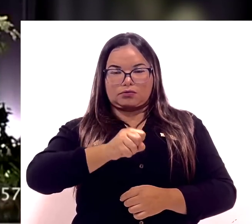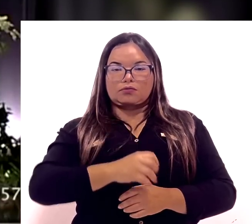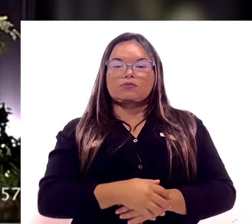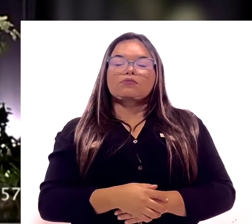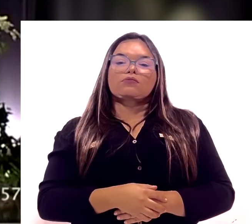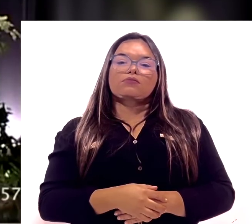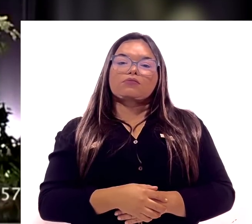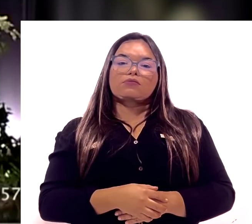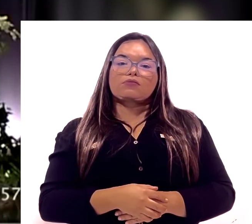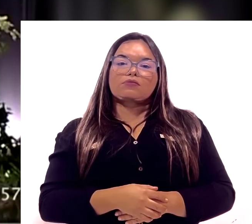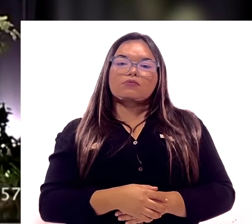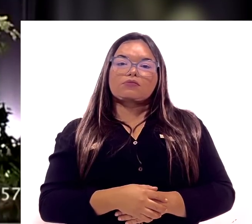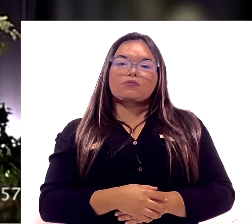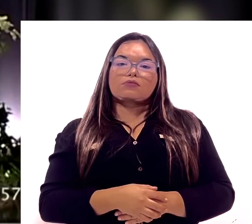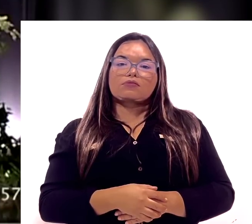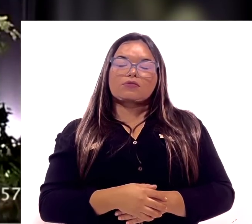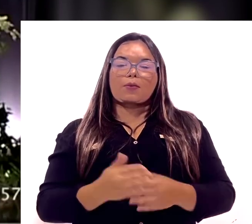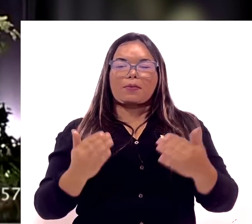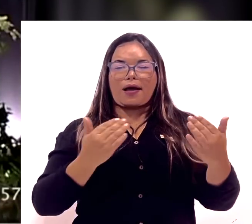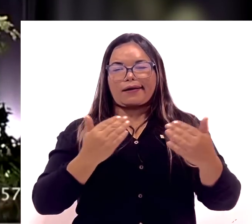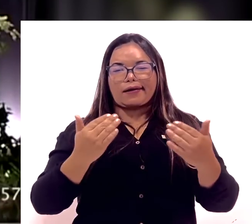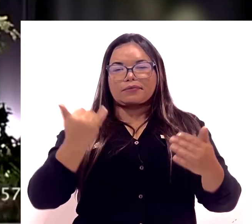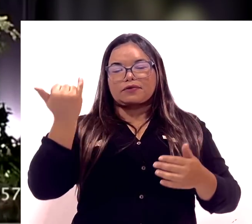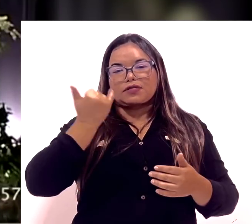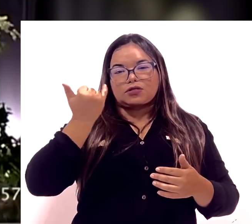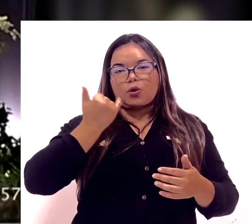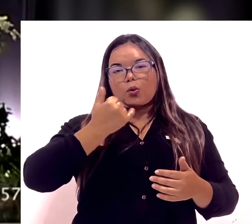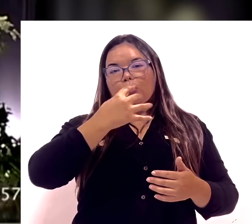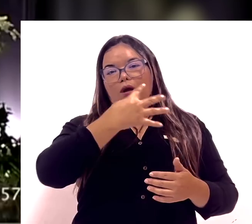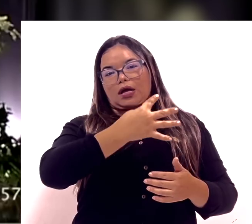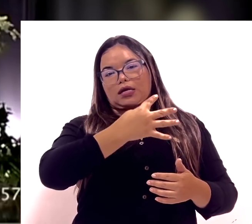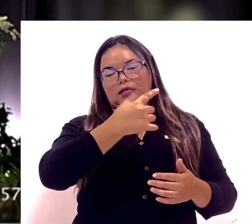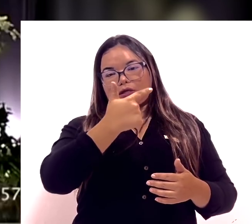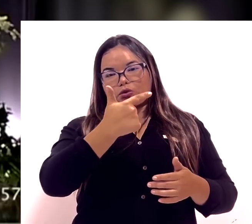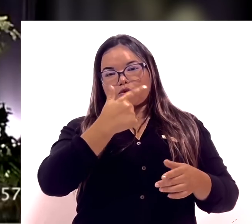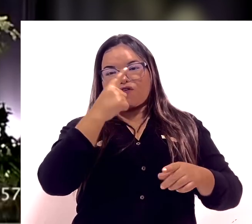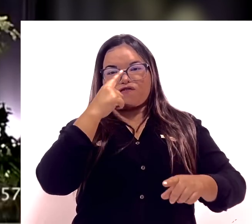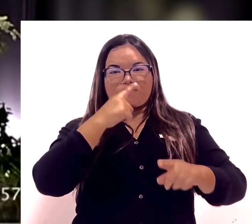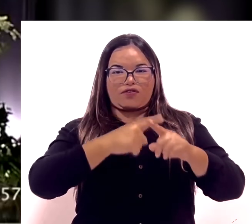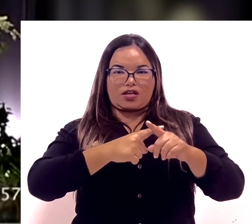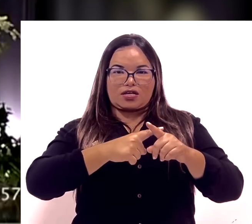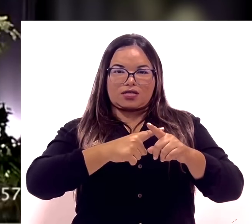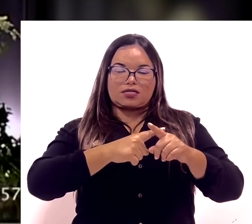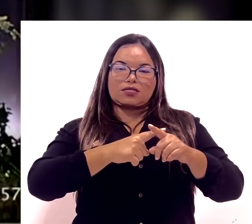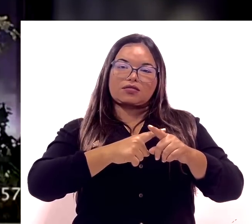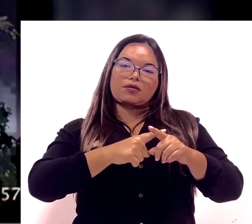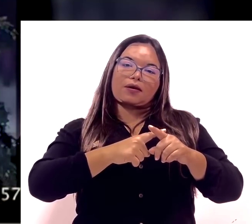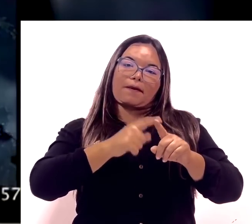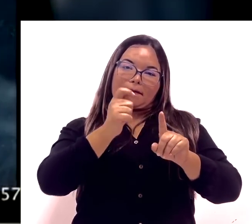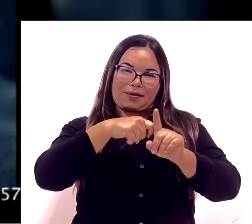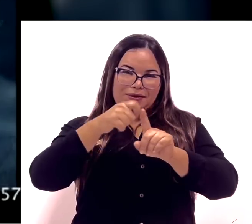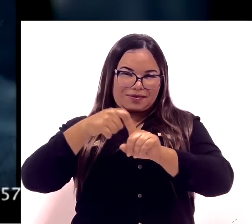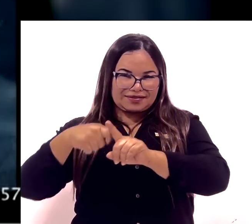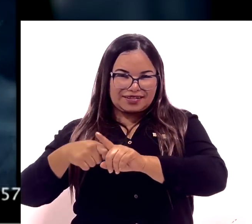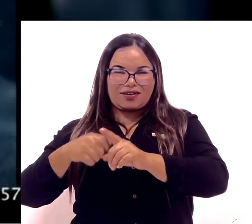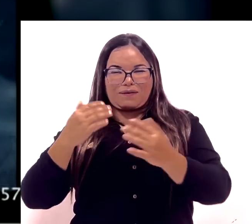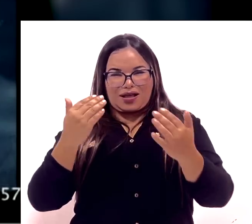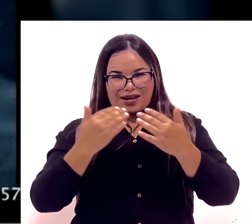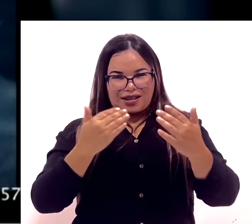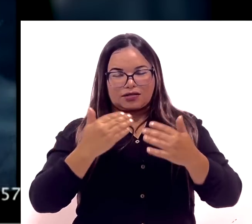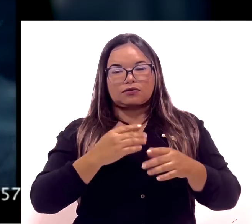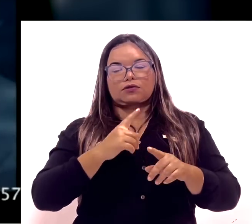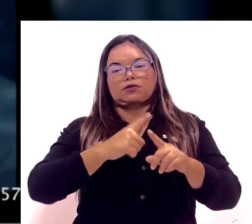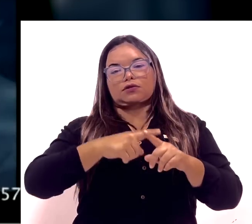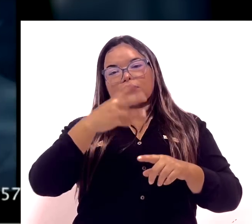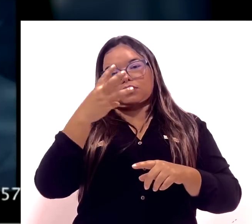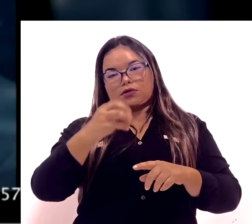mesmo que 42 meses. 42 vezes 30, esse era o mês bíblico. 42 vezes 30 também